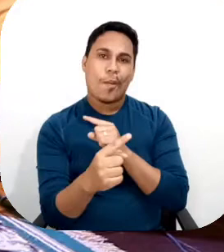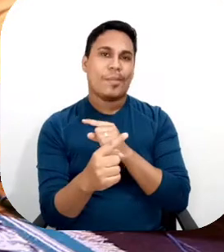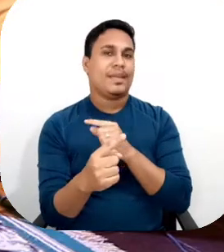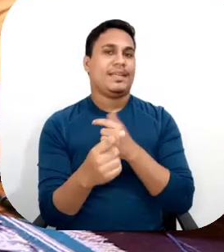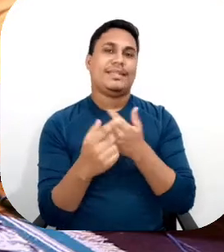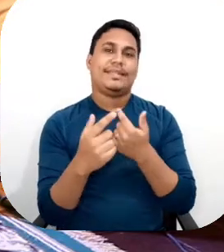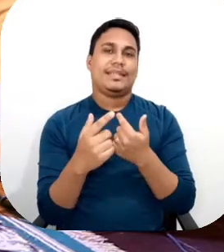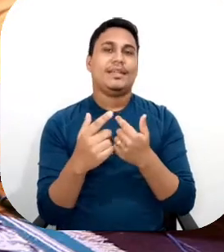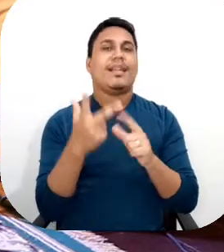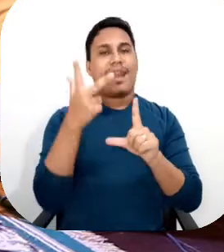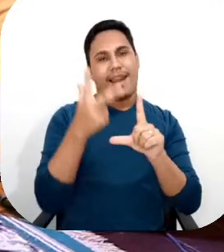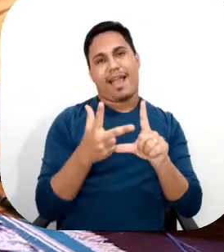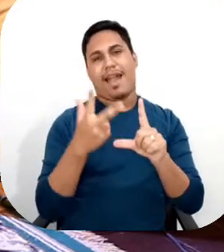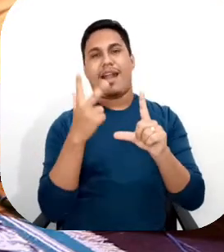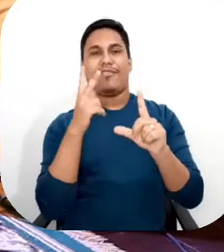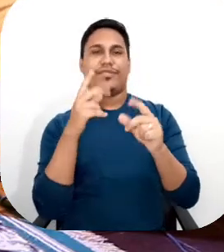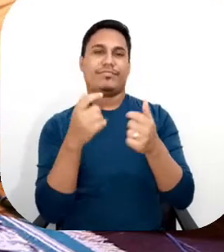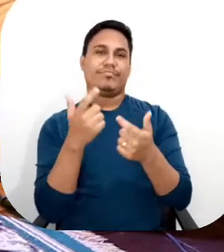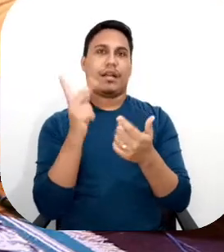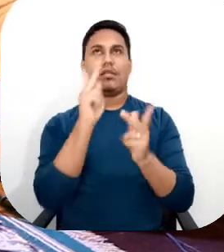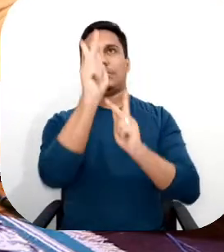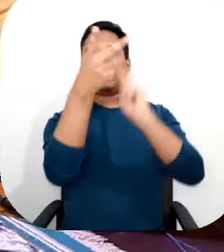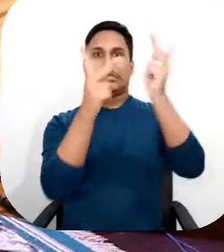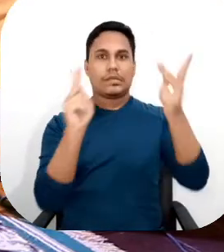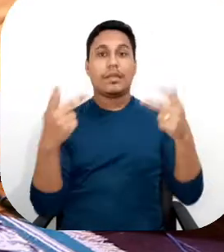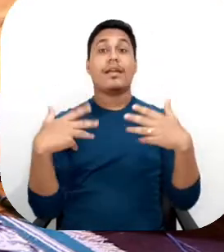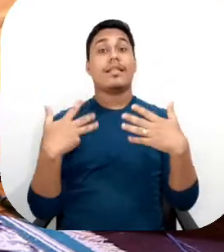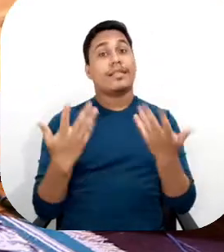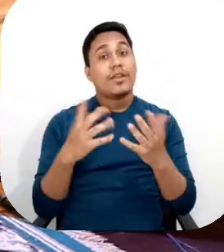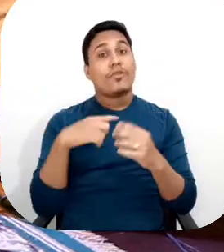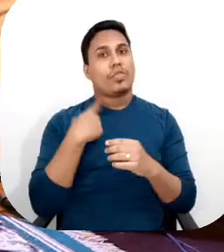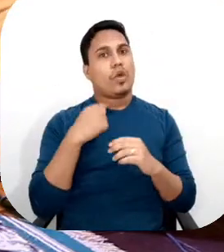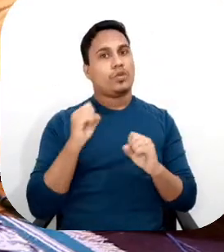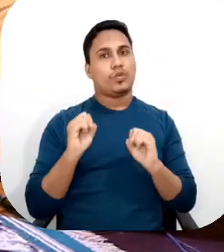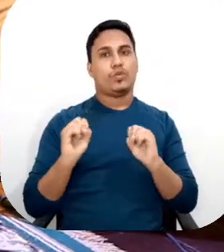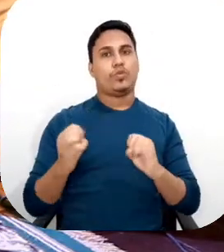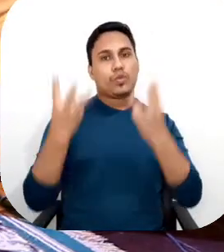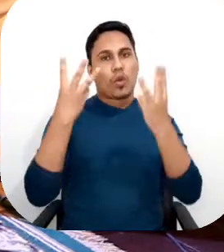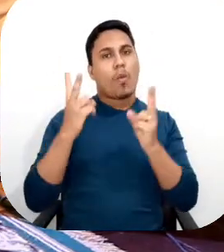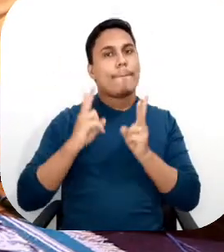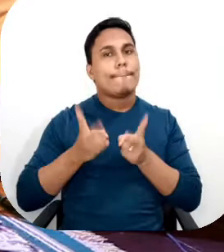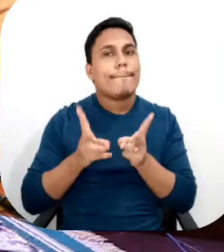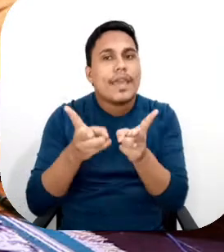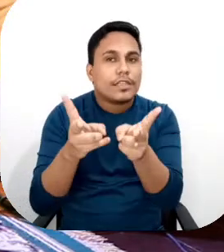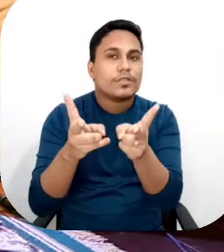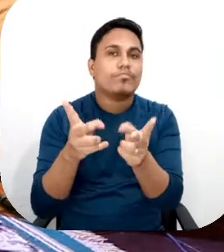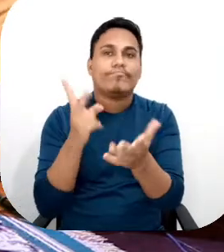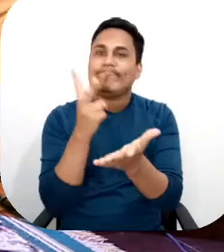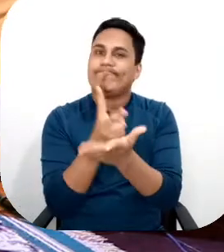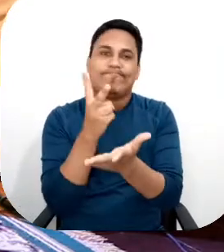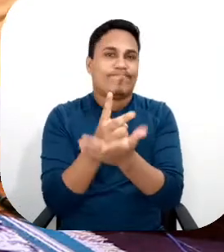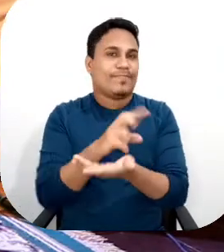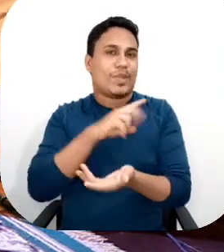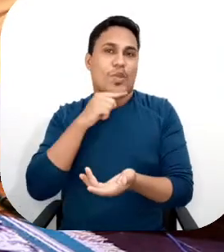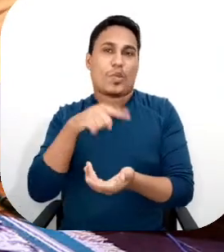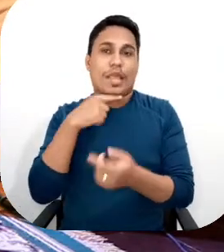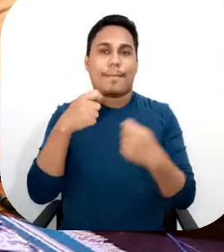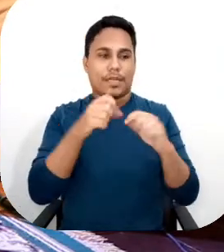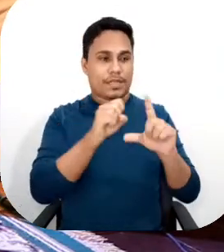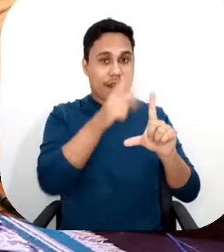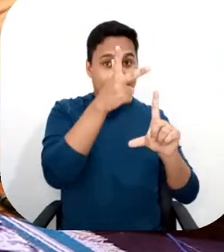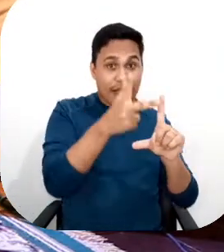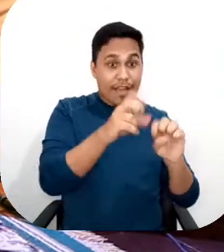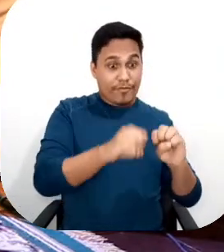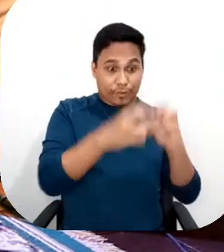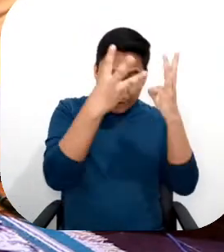né, dessa coisa das lives crescendo, a gente tem que tentar pensar um show para cada live, já que tudo